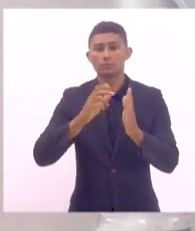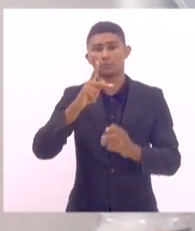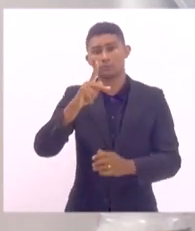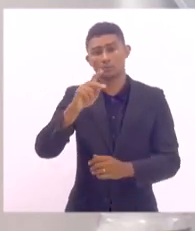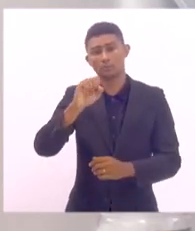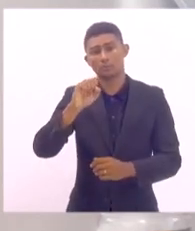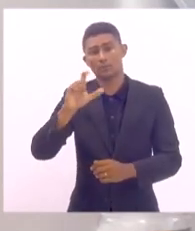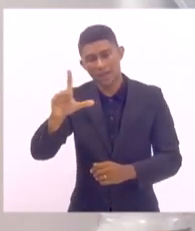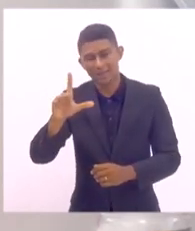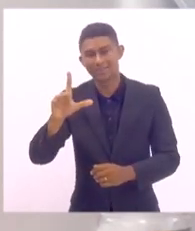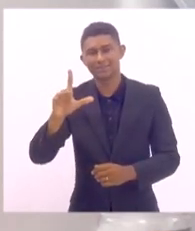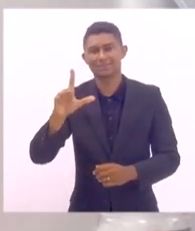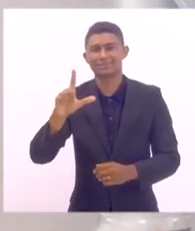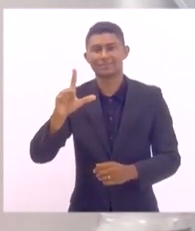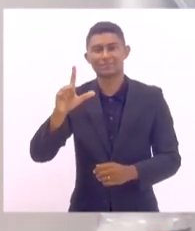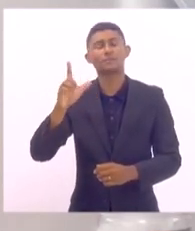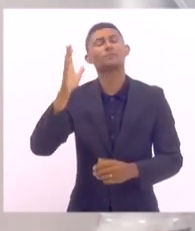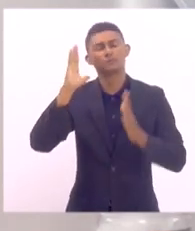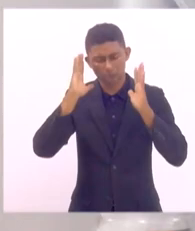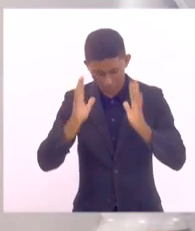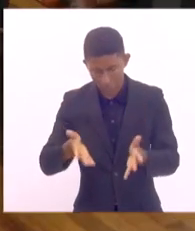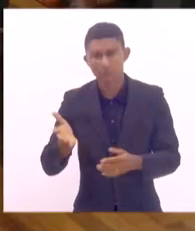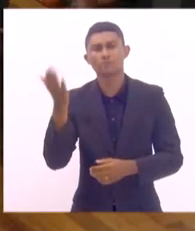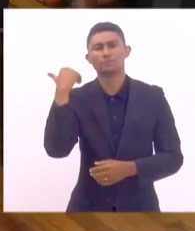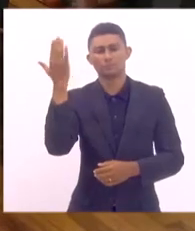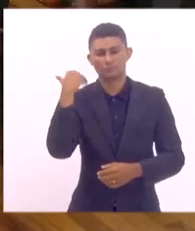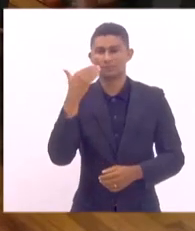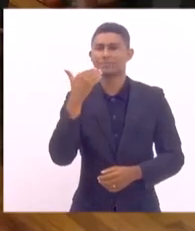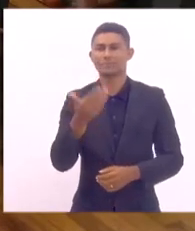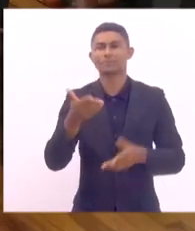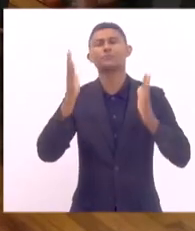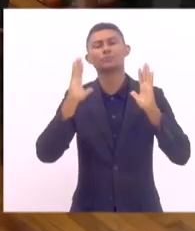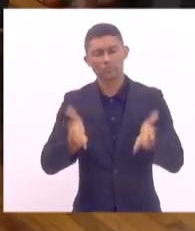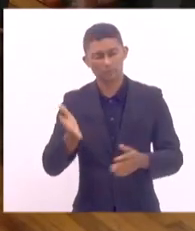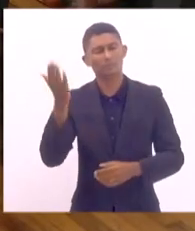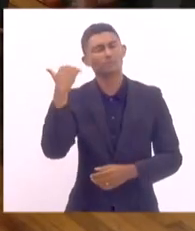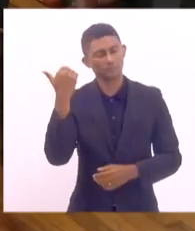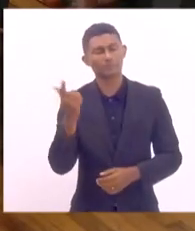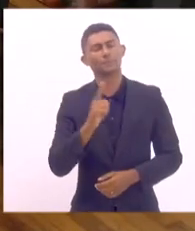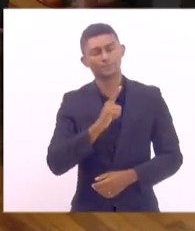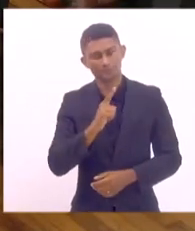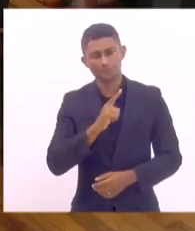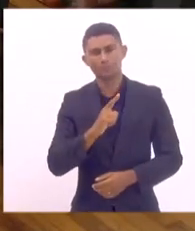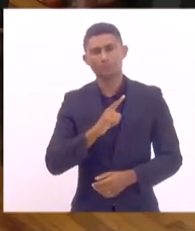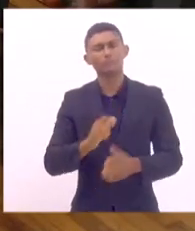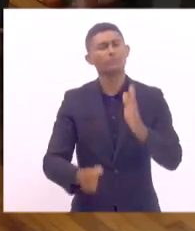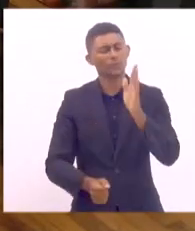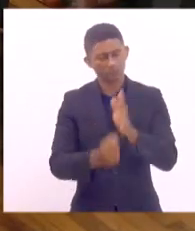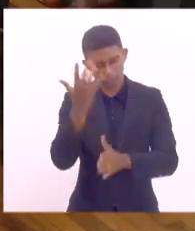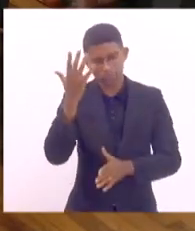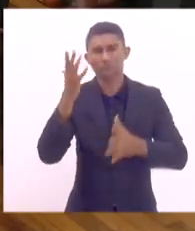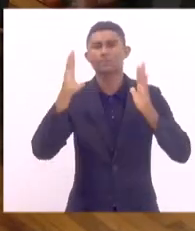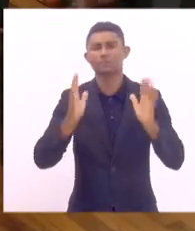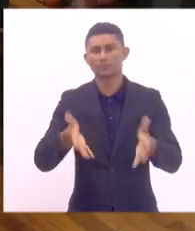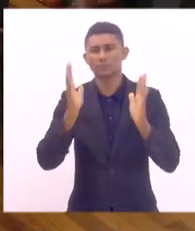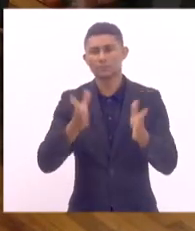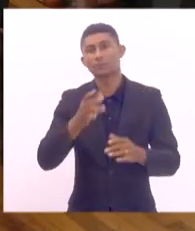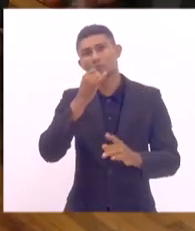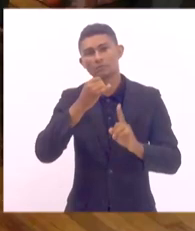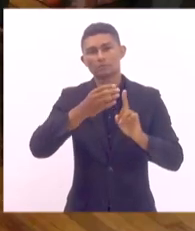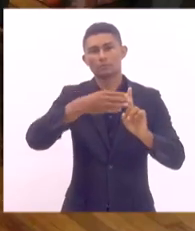original, virginal. Já. Não, já teve. Mas teve mais de uma vez.